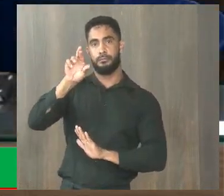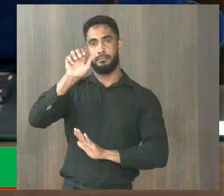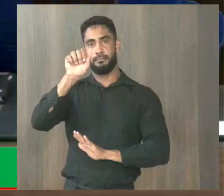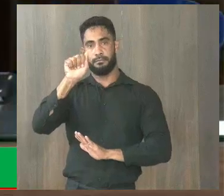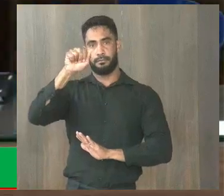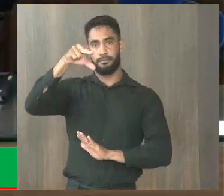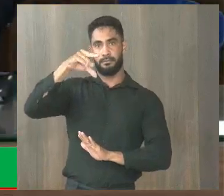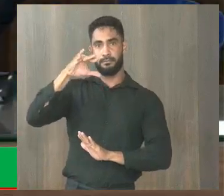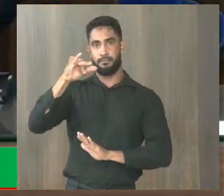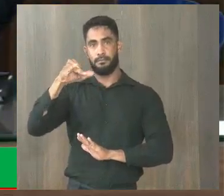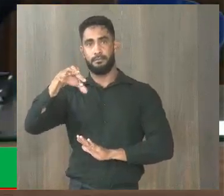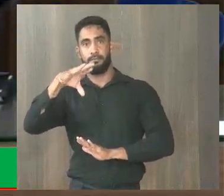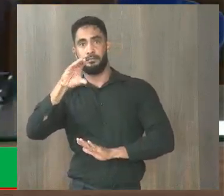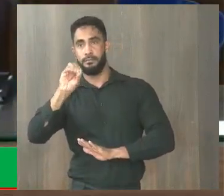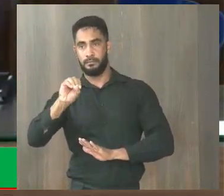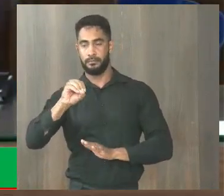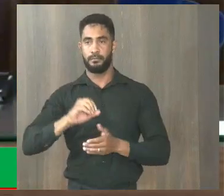Santos.